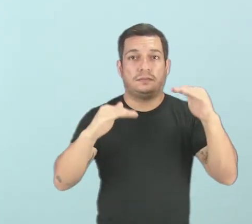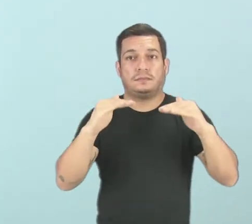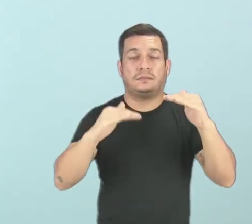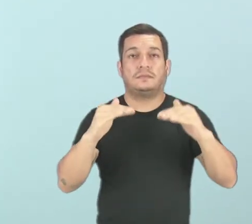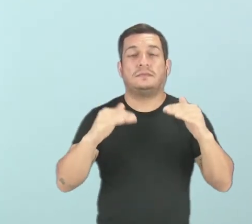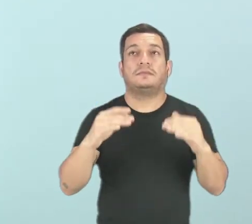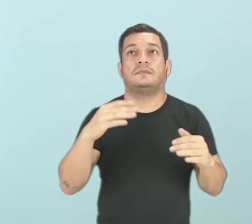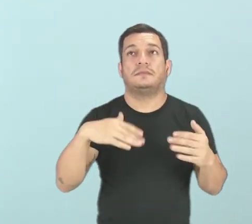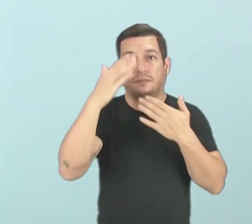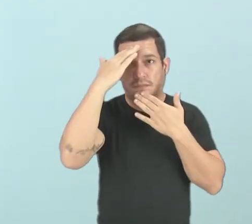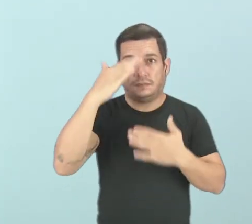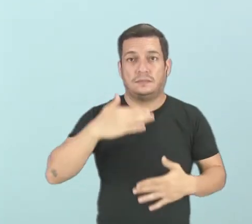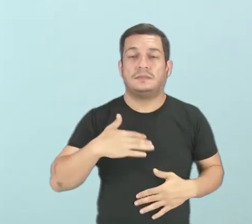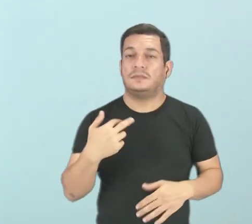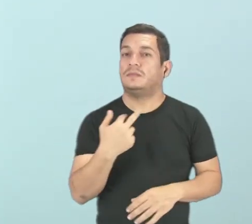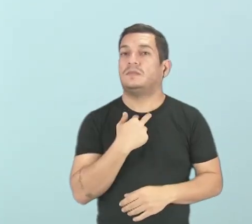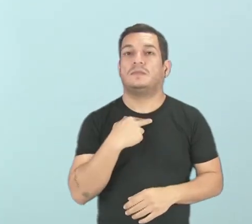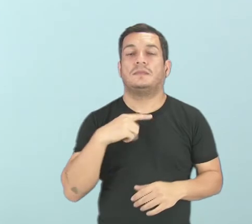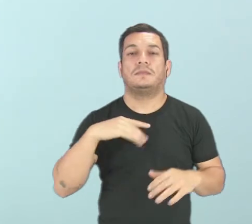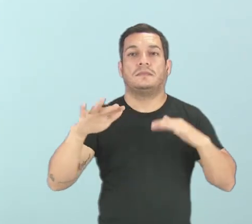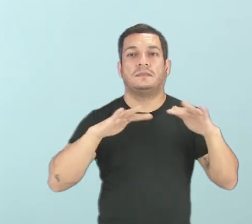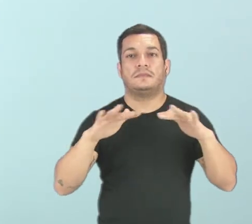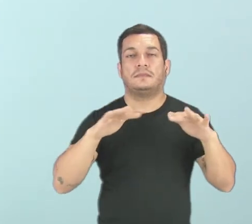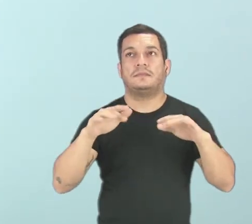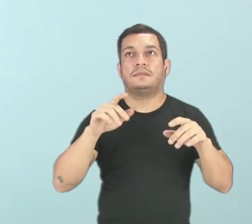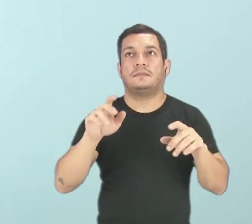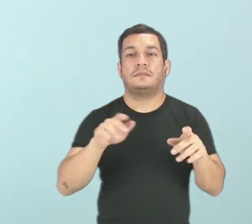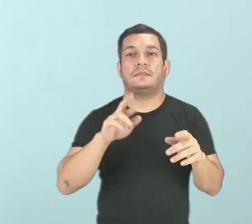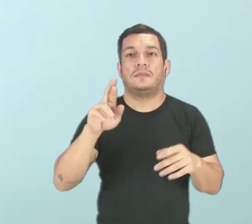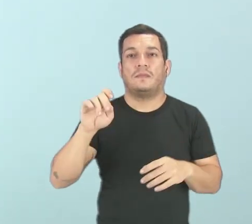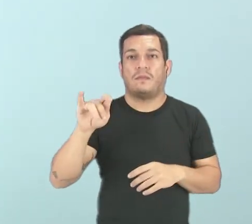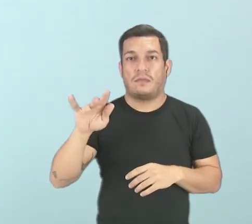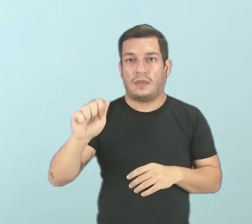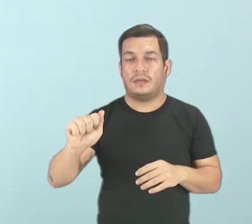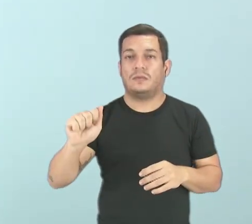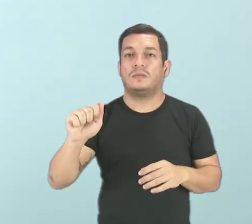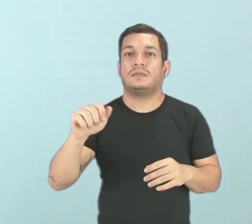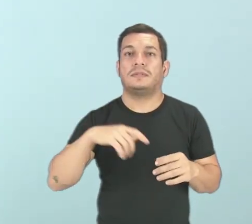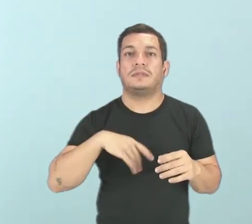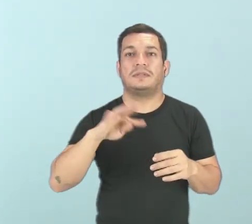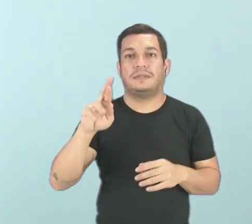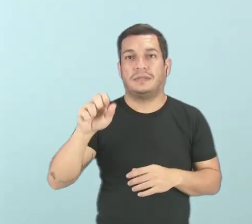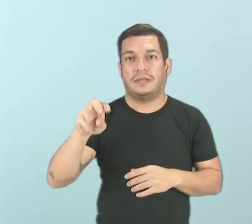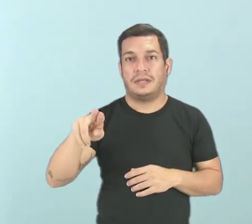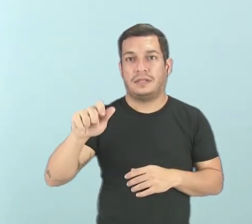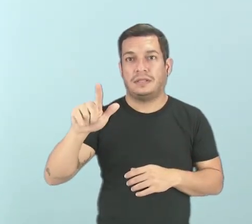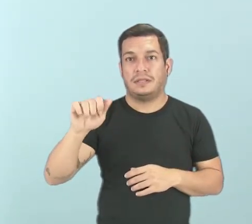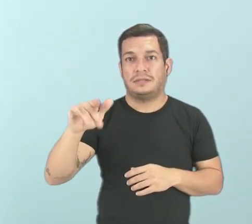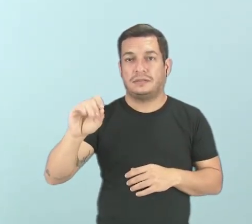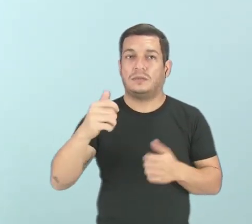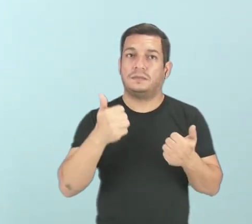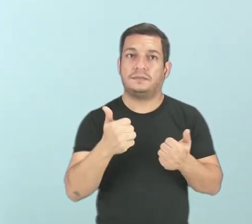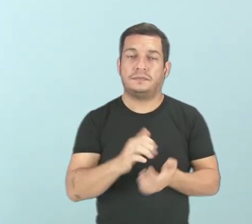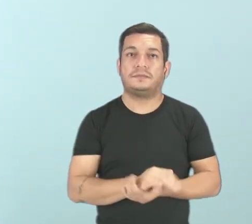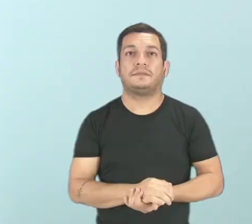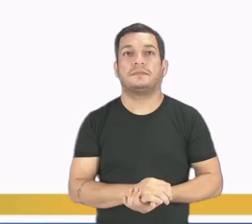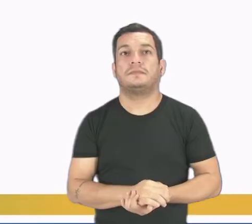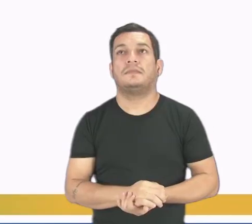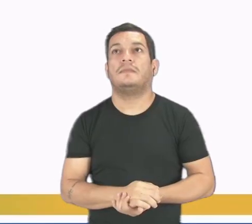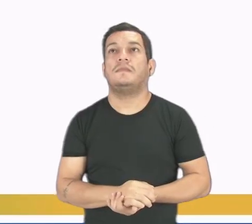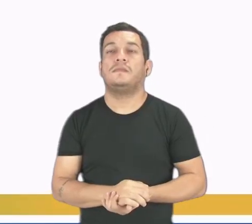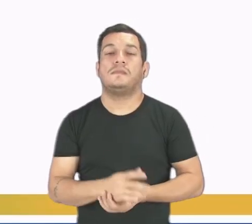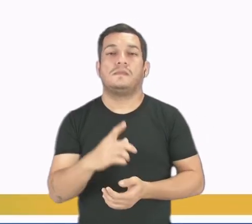você consegue soltar com maior facilidade. O que aconteceu? Você aumentou a sua força? Não, você apenas